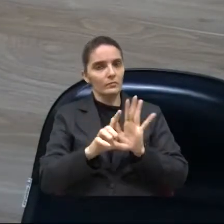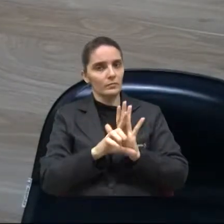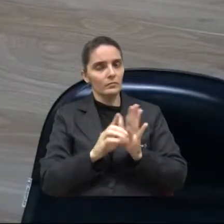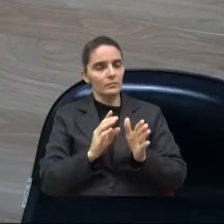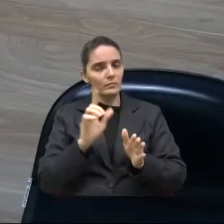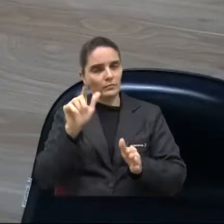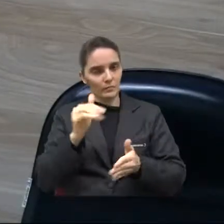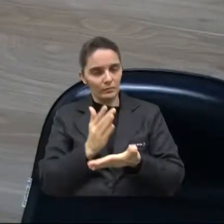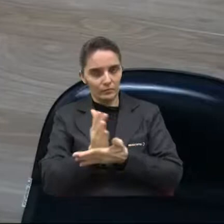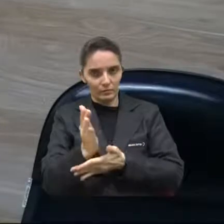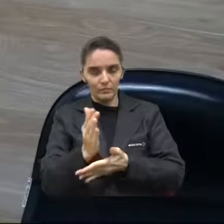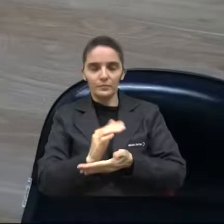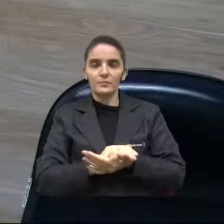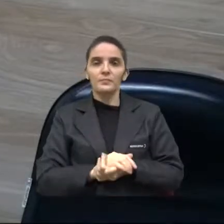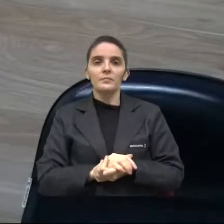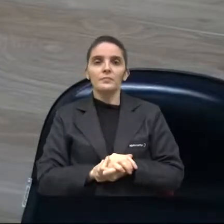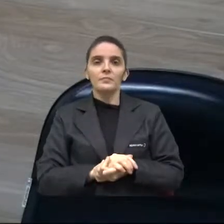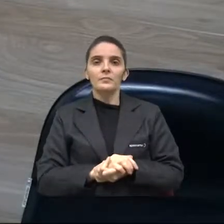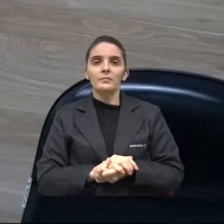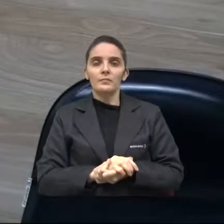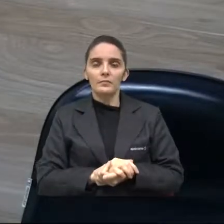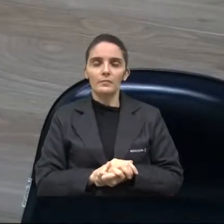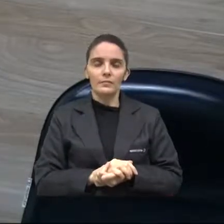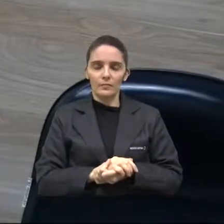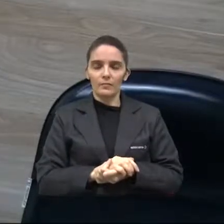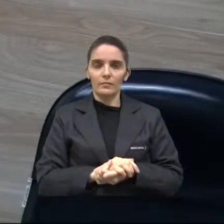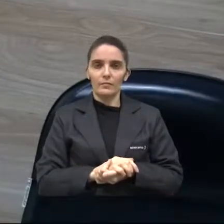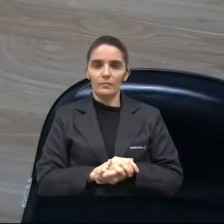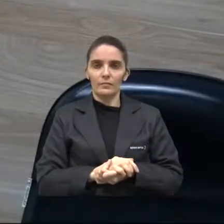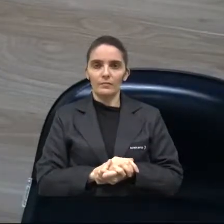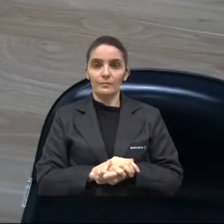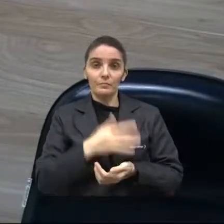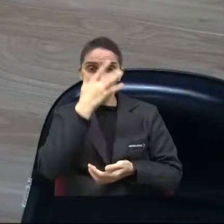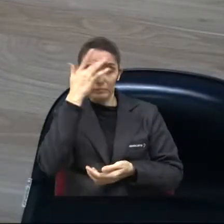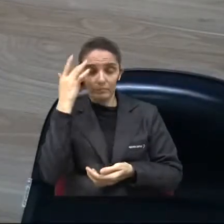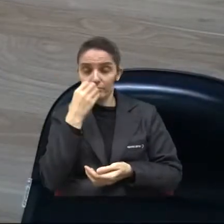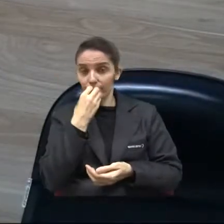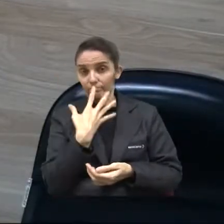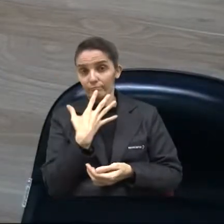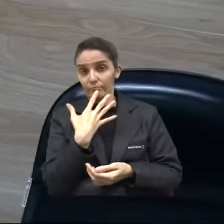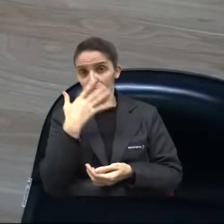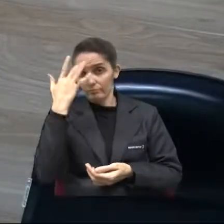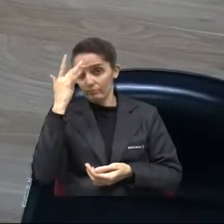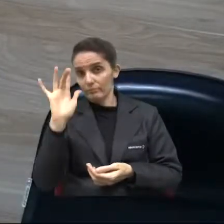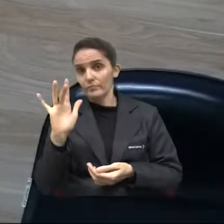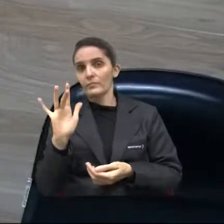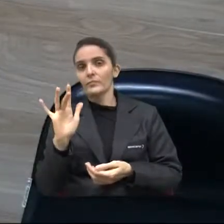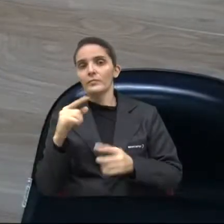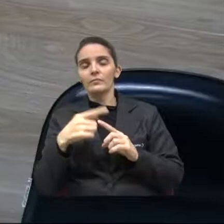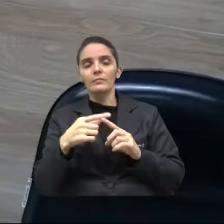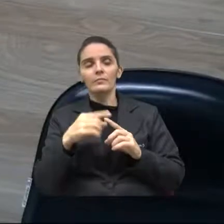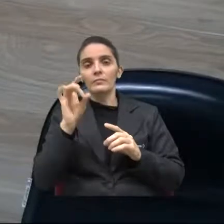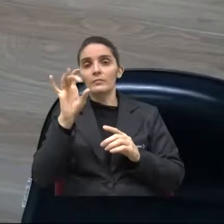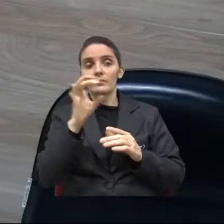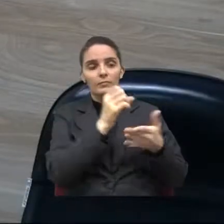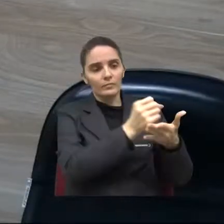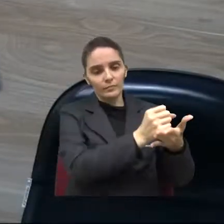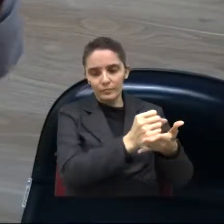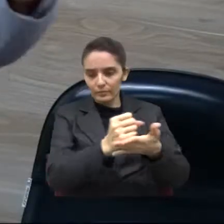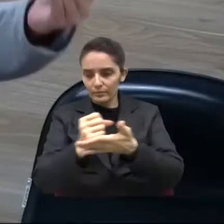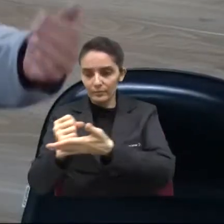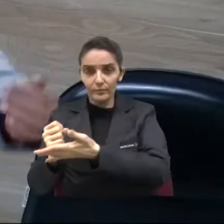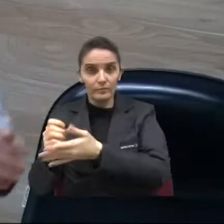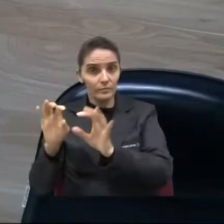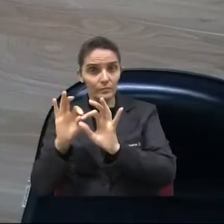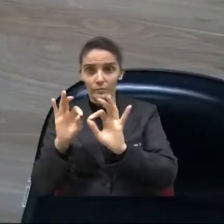aprovação. Exatamente por essa condição de pessoas do bem podem estar transportando uma fiação que